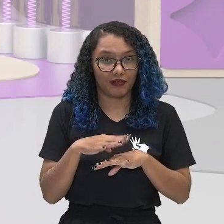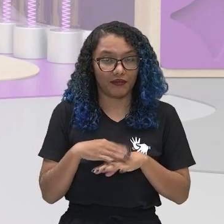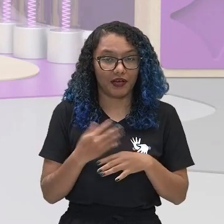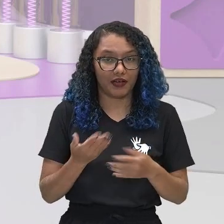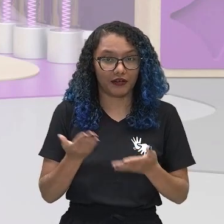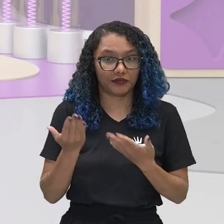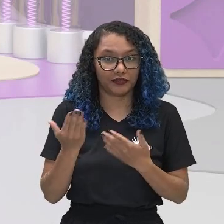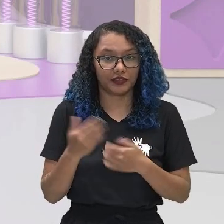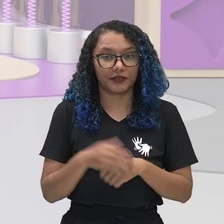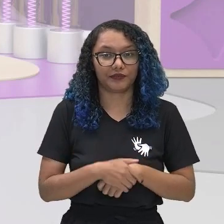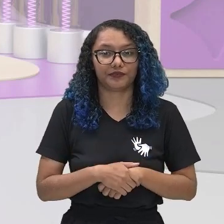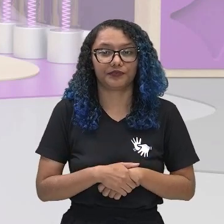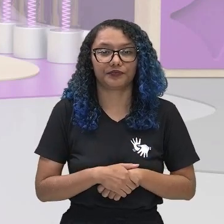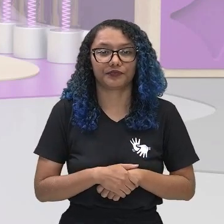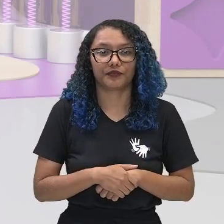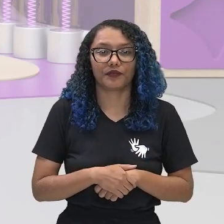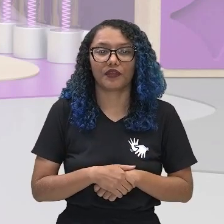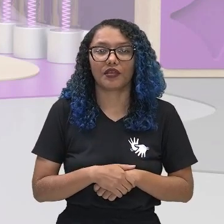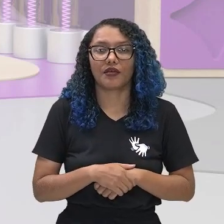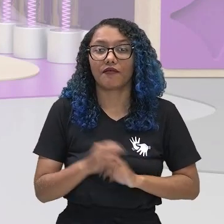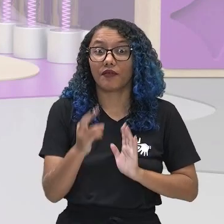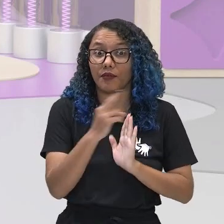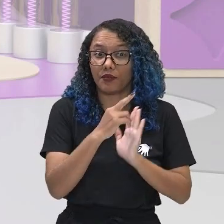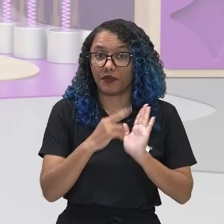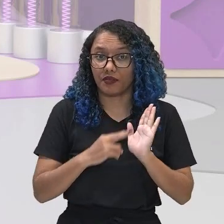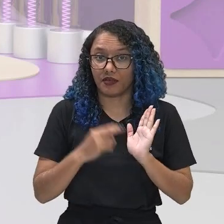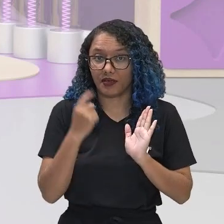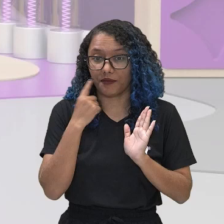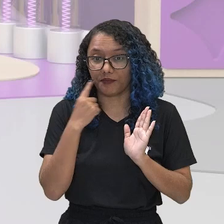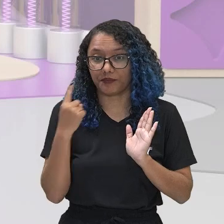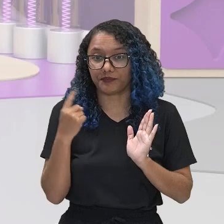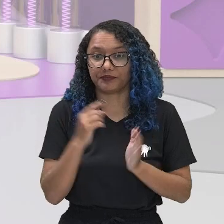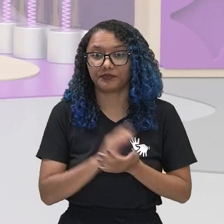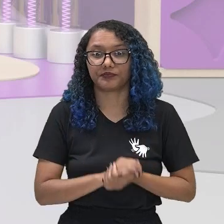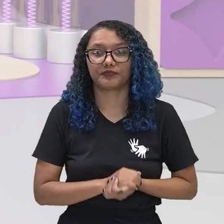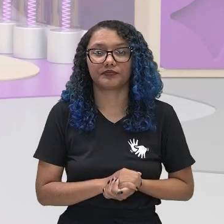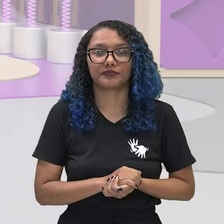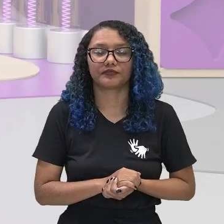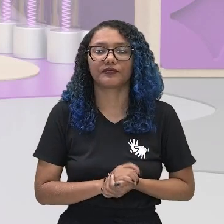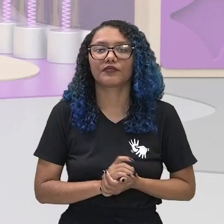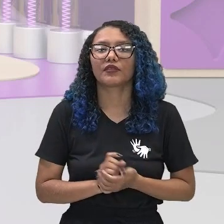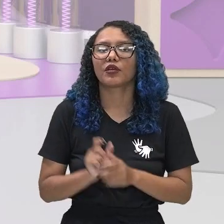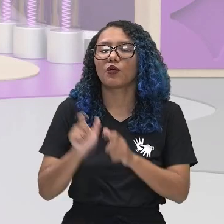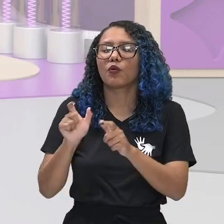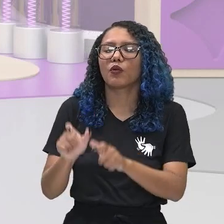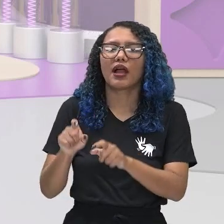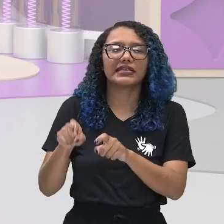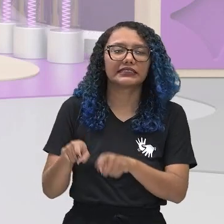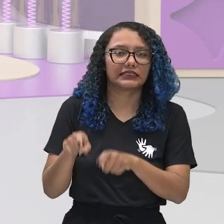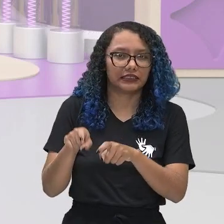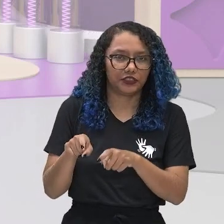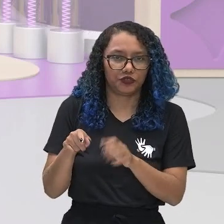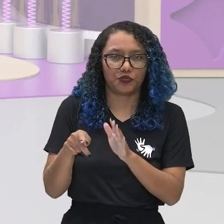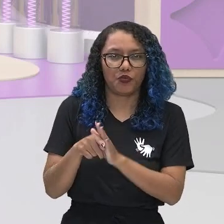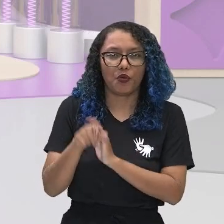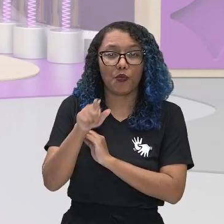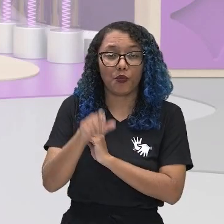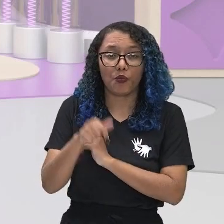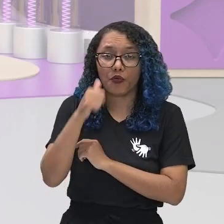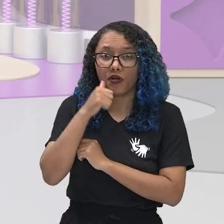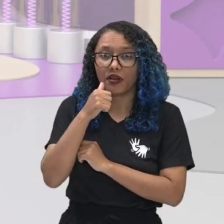lado. Olha o que diz essa situação problema. Essa situação diz: no sítio de Luzia